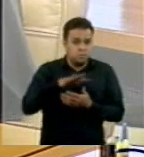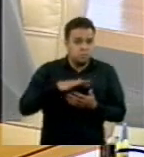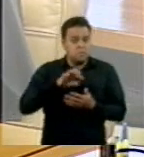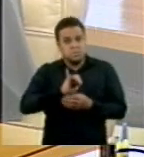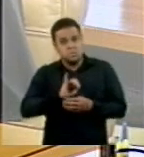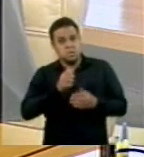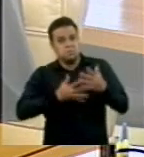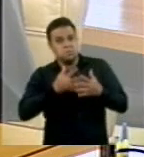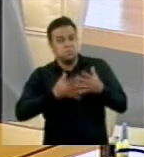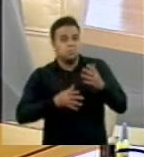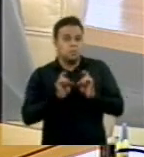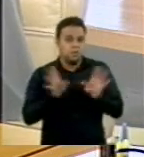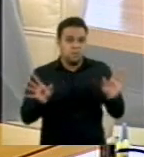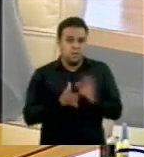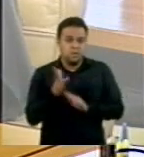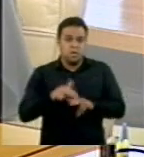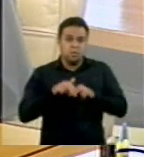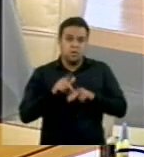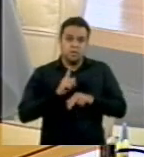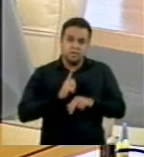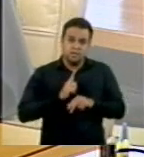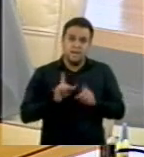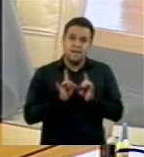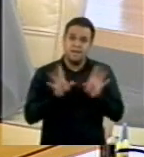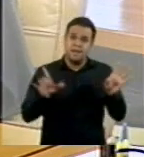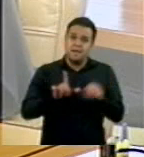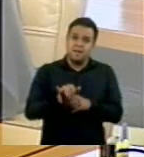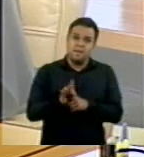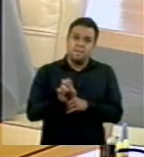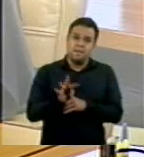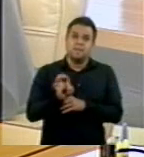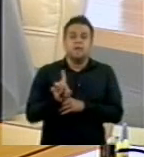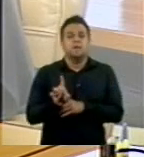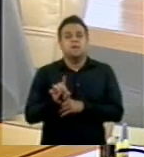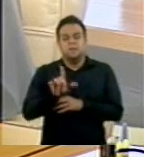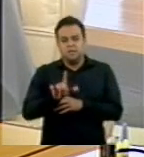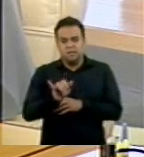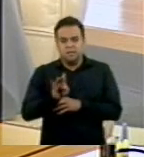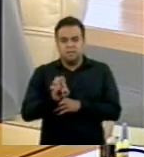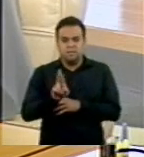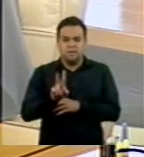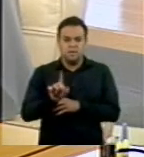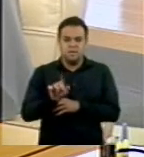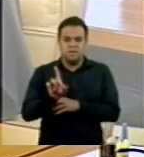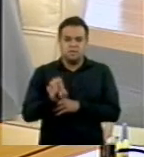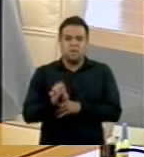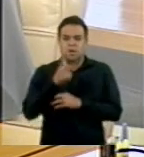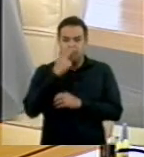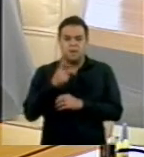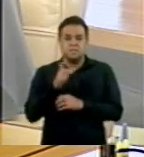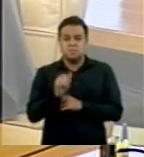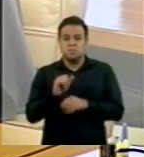liberdades. Por outro lado, essa liberdade não é exercida no vazio. Há algum tempo que as